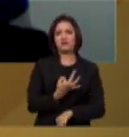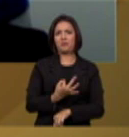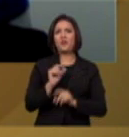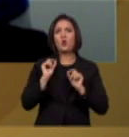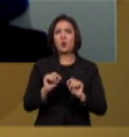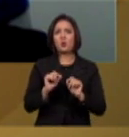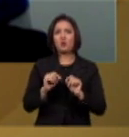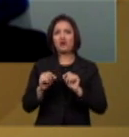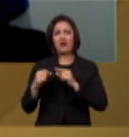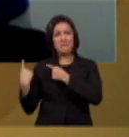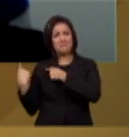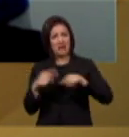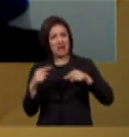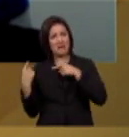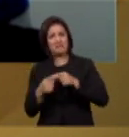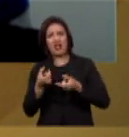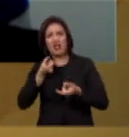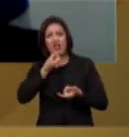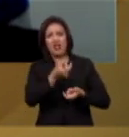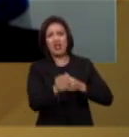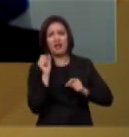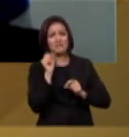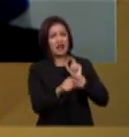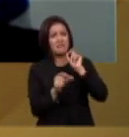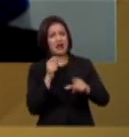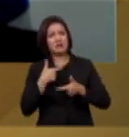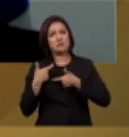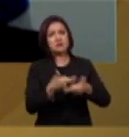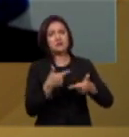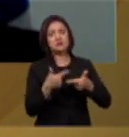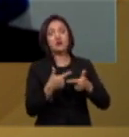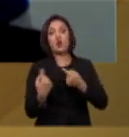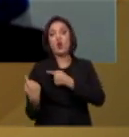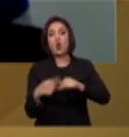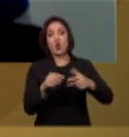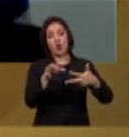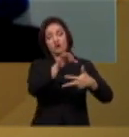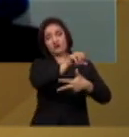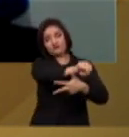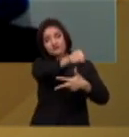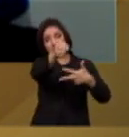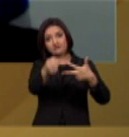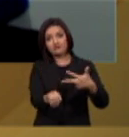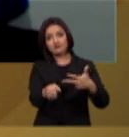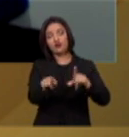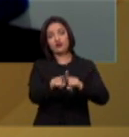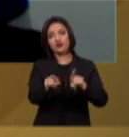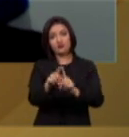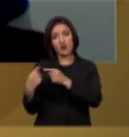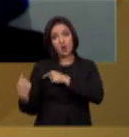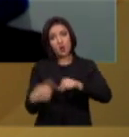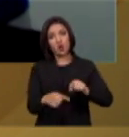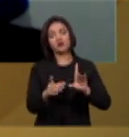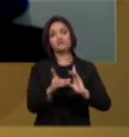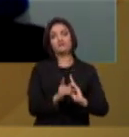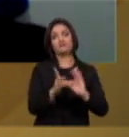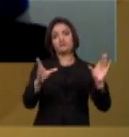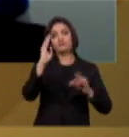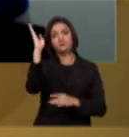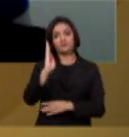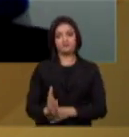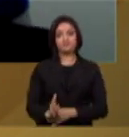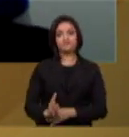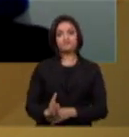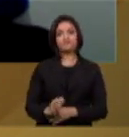ataques de quaisquer natureza aos três poderes da República e ao Estado Democrático de Direito.